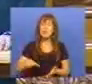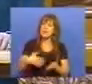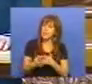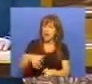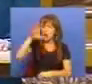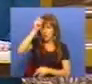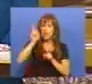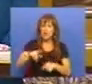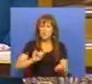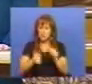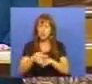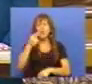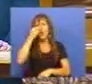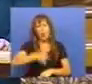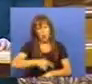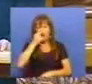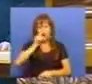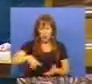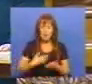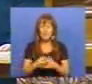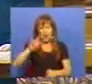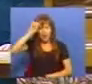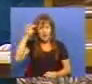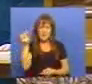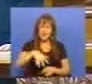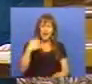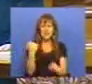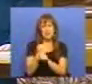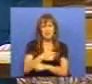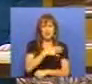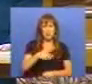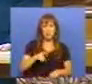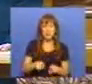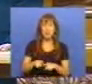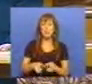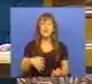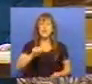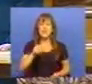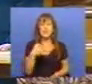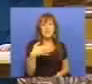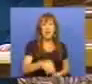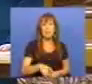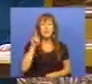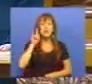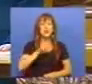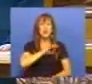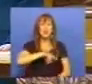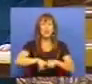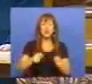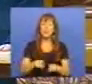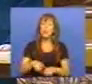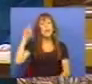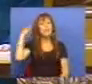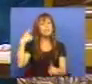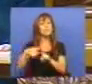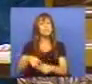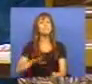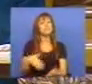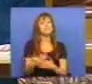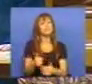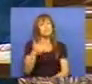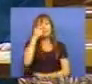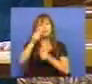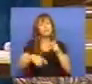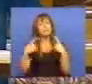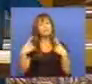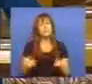e corrigir são os erros que conduziram a esta crise dos serviços de saúde. Os chapos, Sras. e Srs. Deputados, foram um benefício indiscutível para as